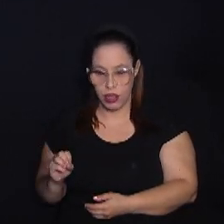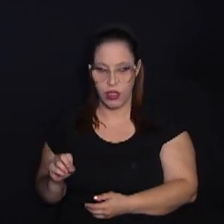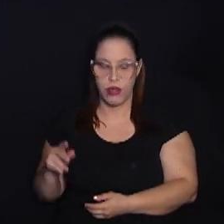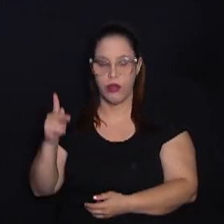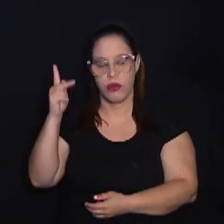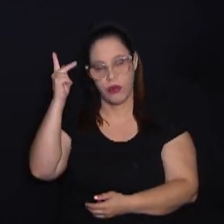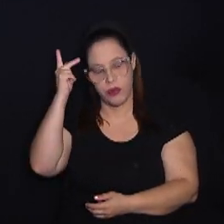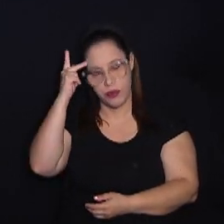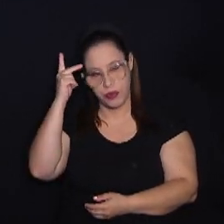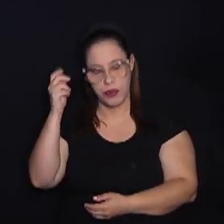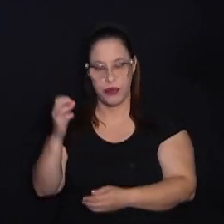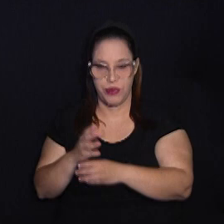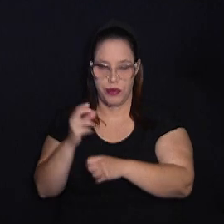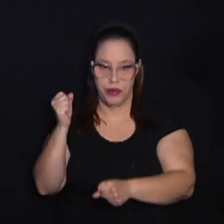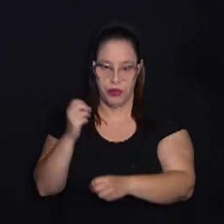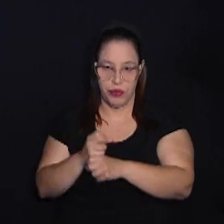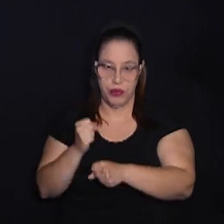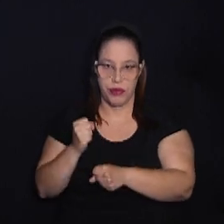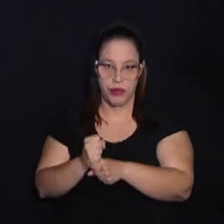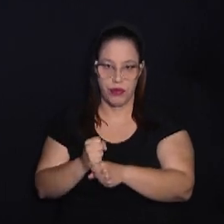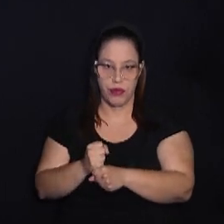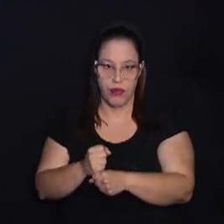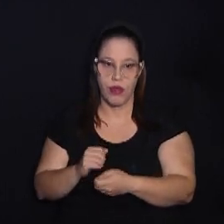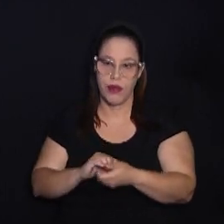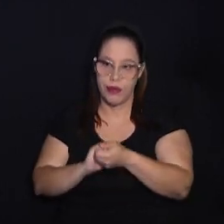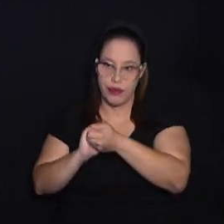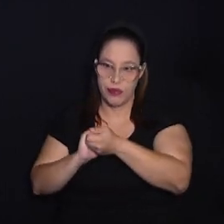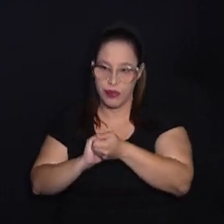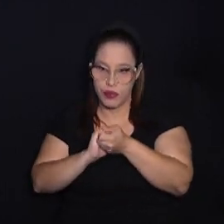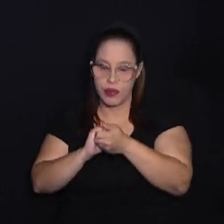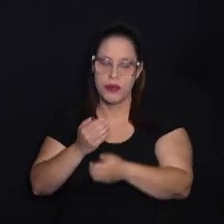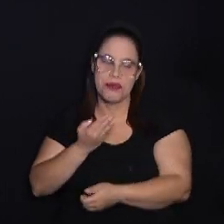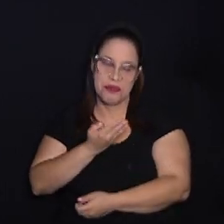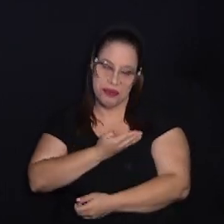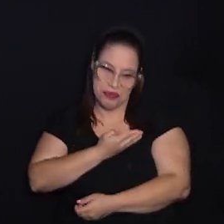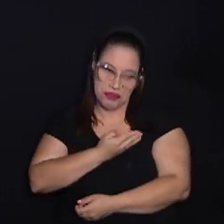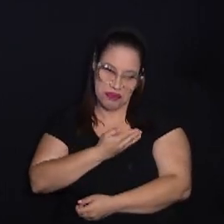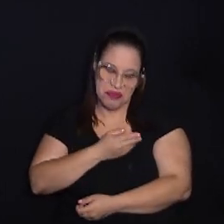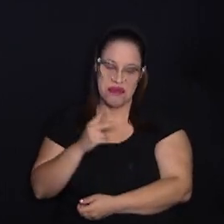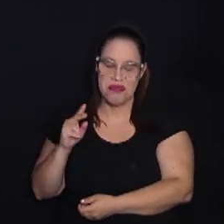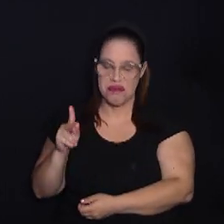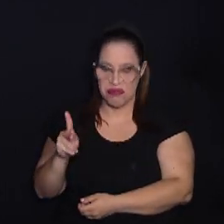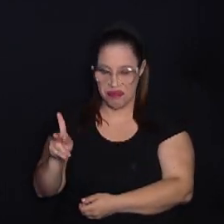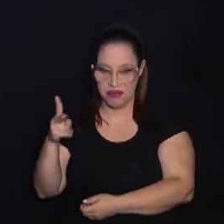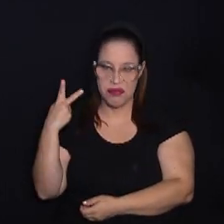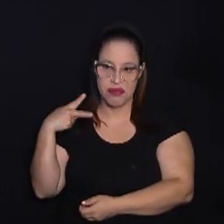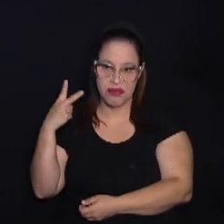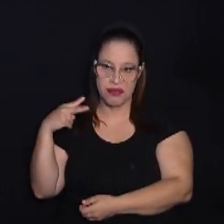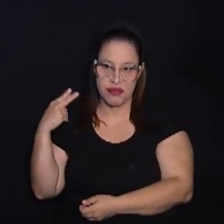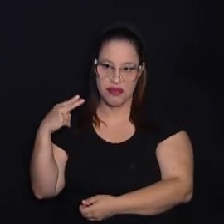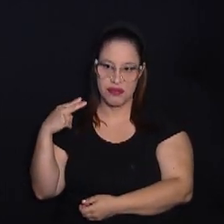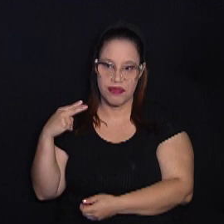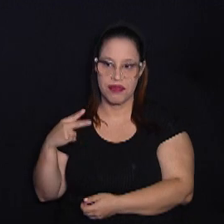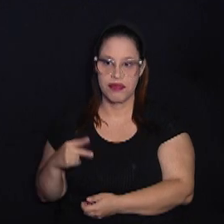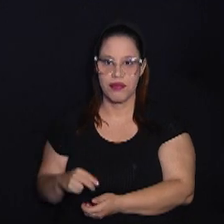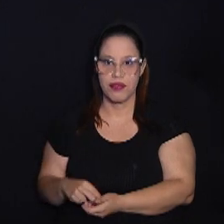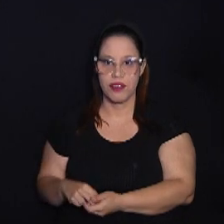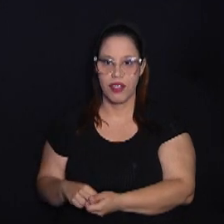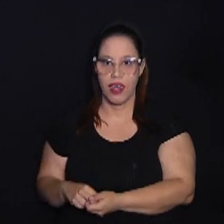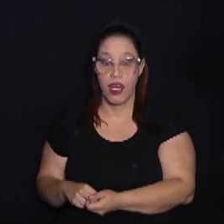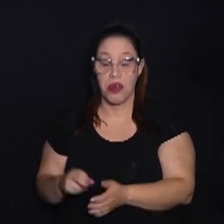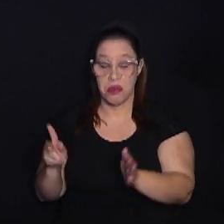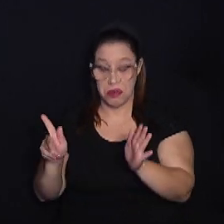aqui presentes, e cumprimentar meu companheiro, sempre vereador, Vinícius Gratti, que é autor da